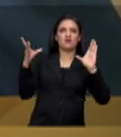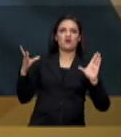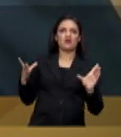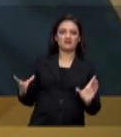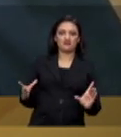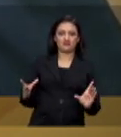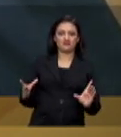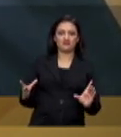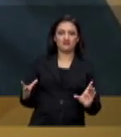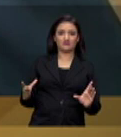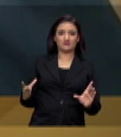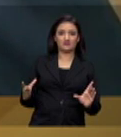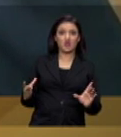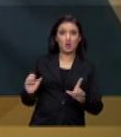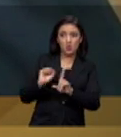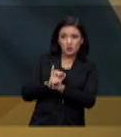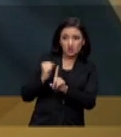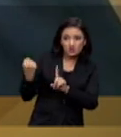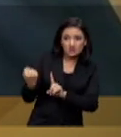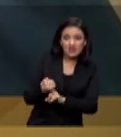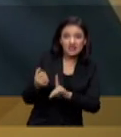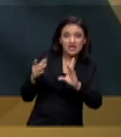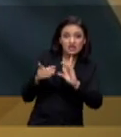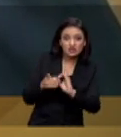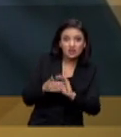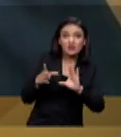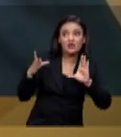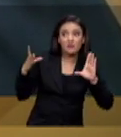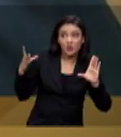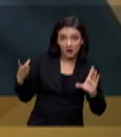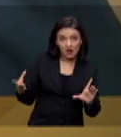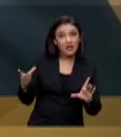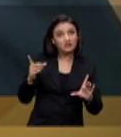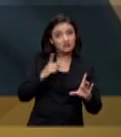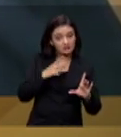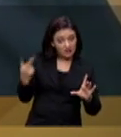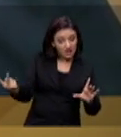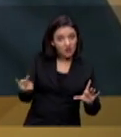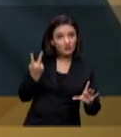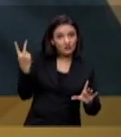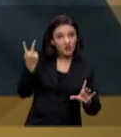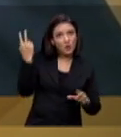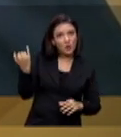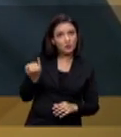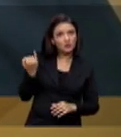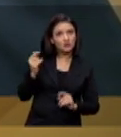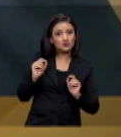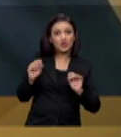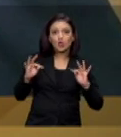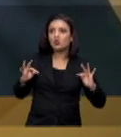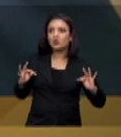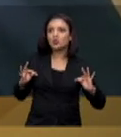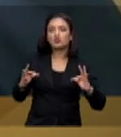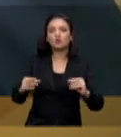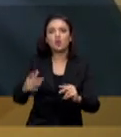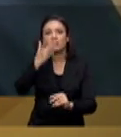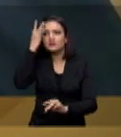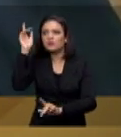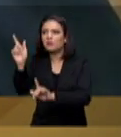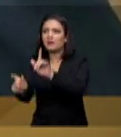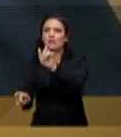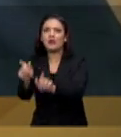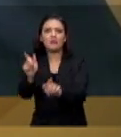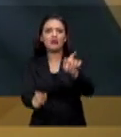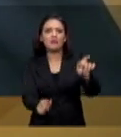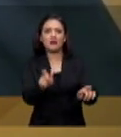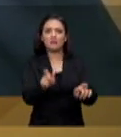valor de uma sociedade democrática, em todas elas assim é, em que todos os cidadãos exercem para